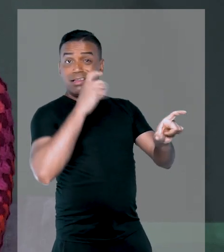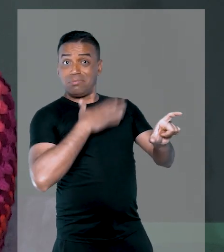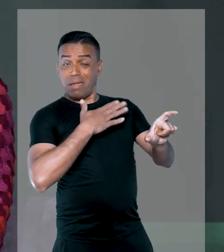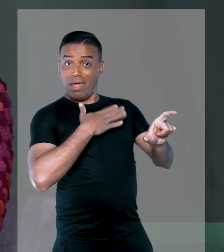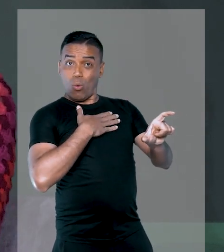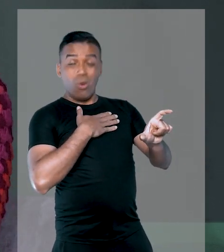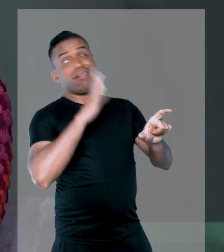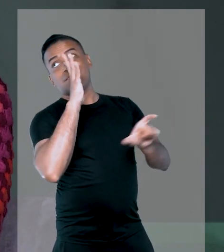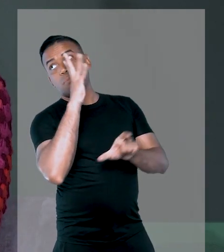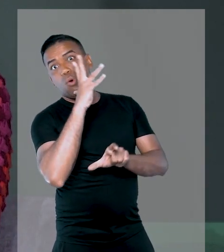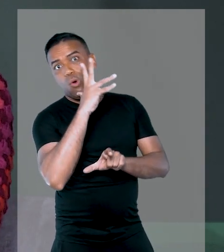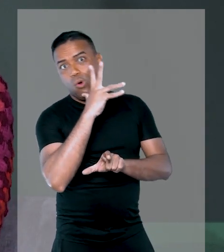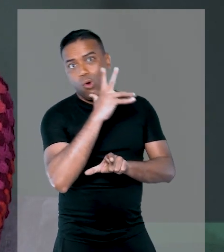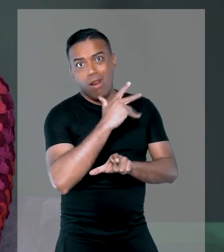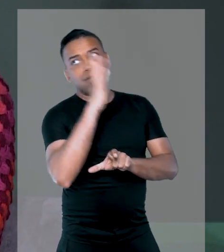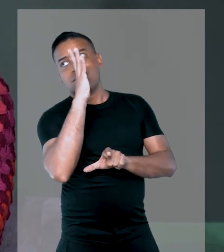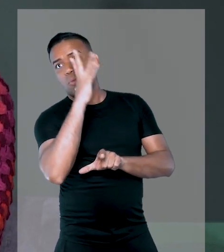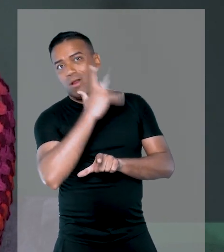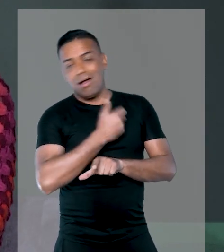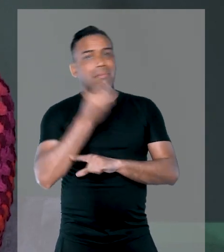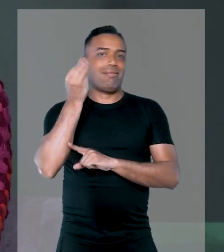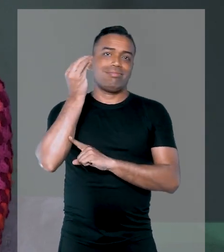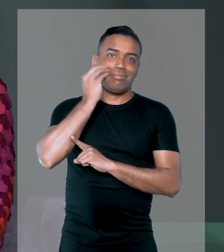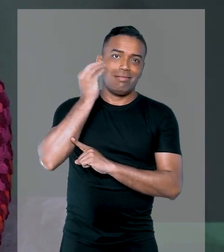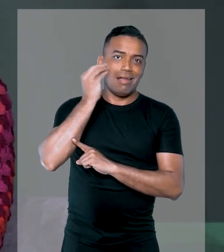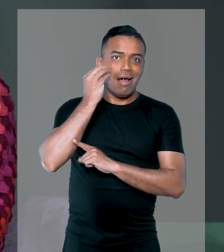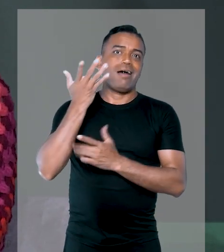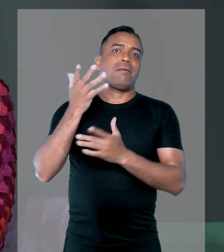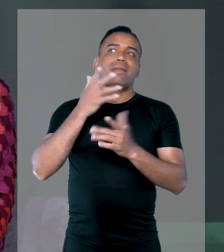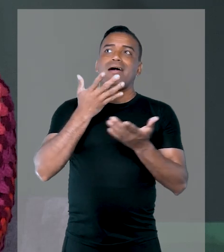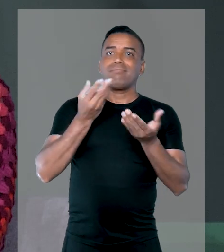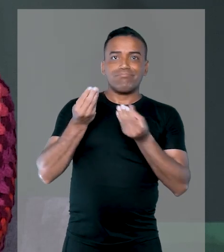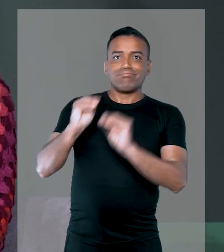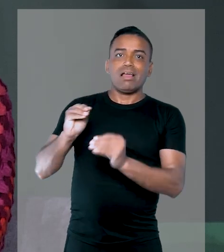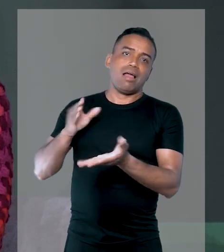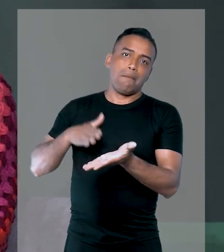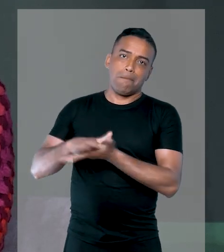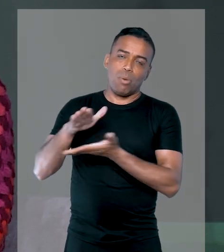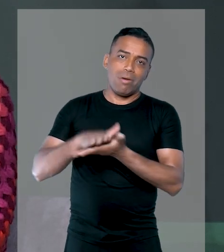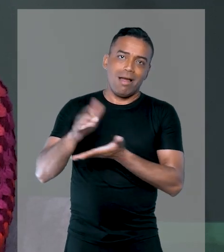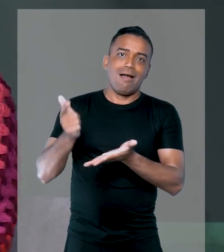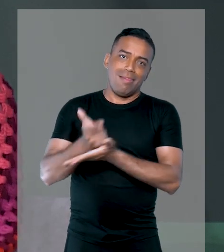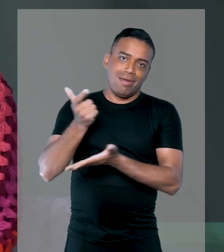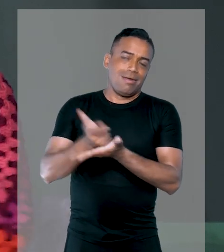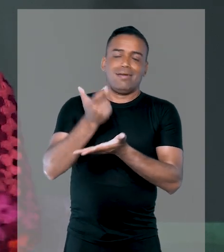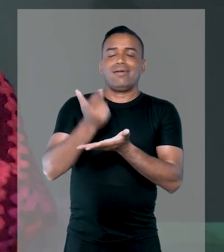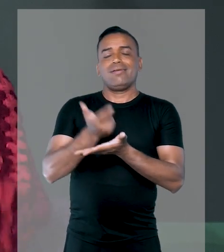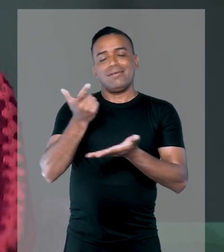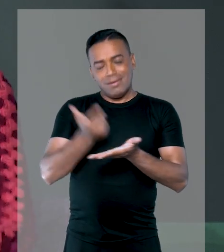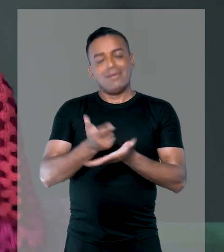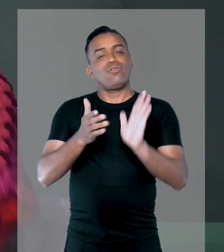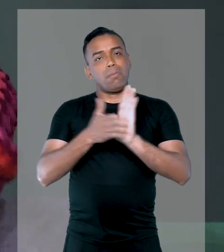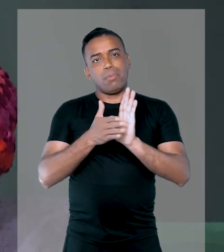falei, talvez eu demorasse para tentar colocar isso num livro propriamente dito. E com